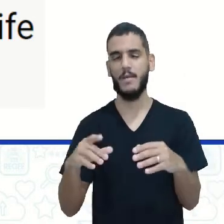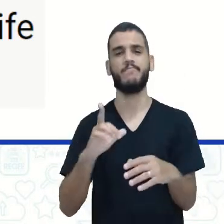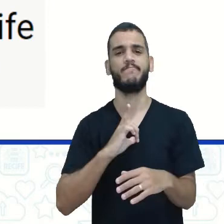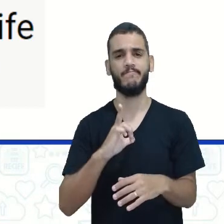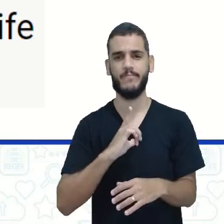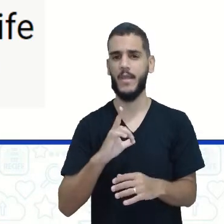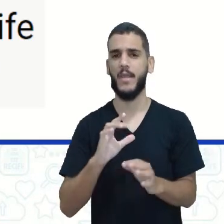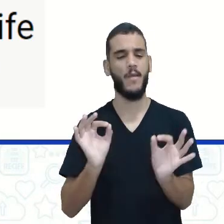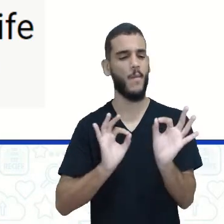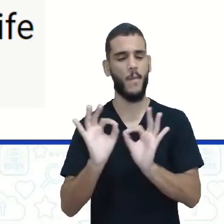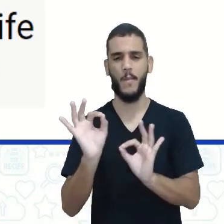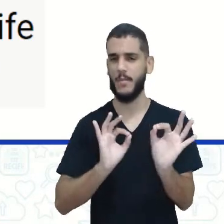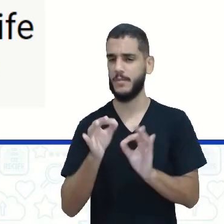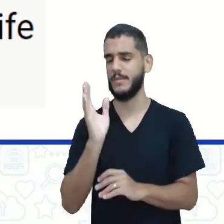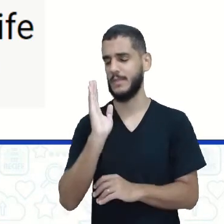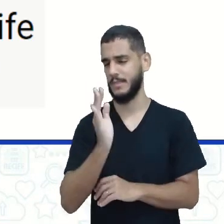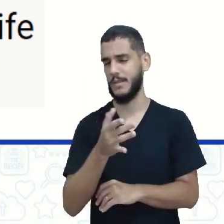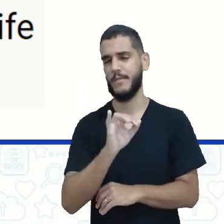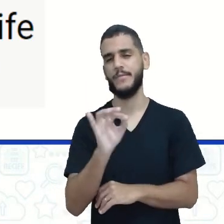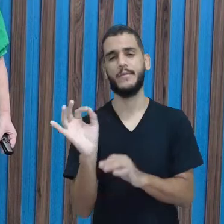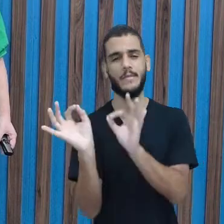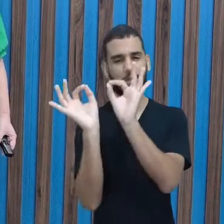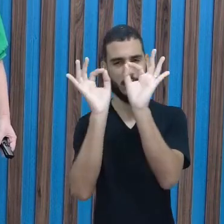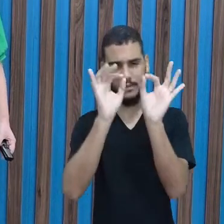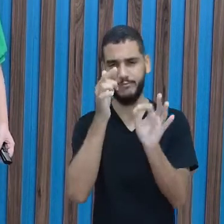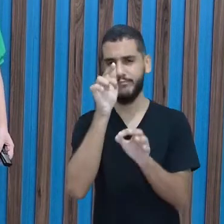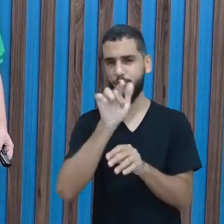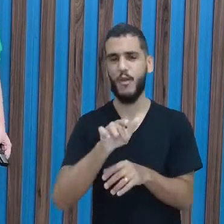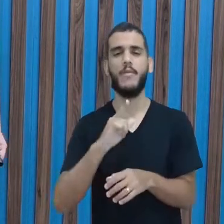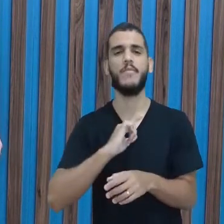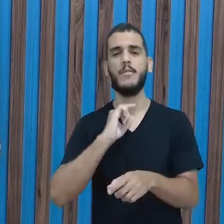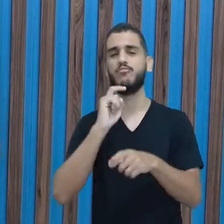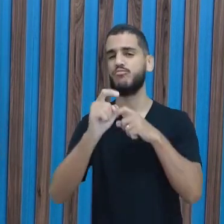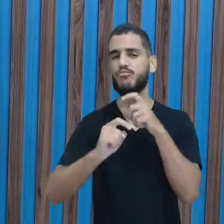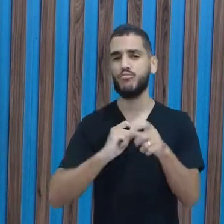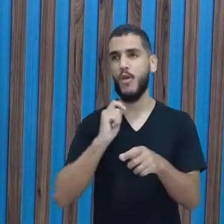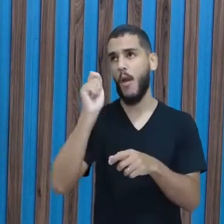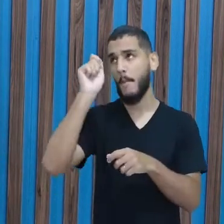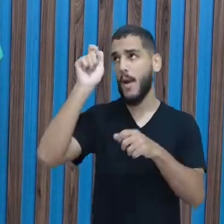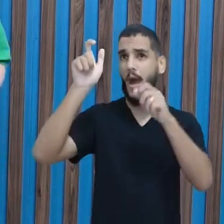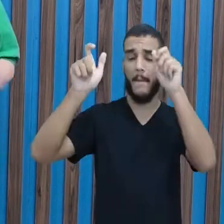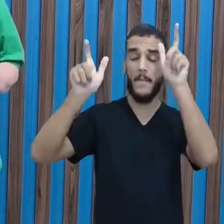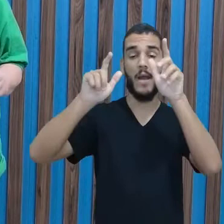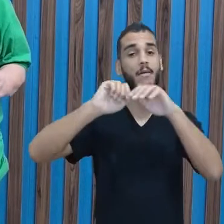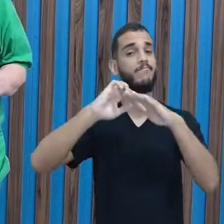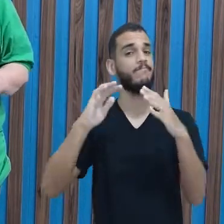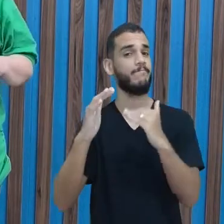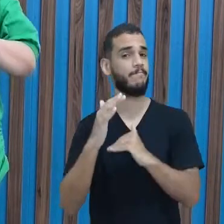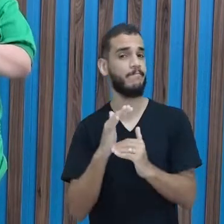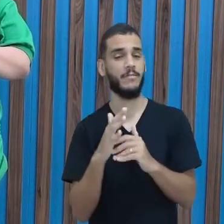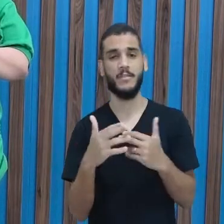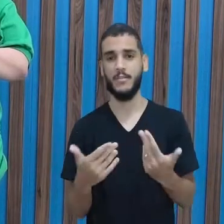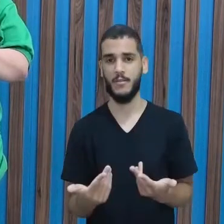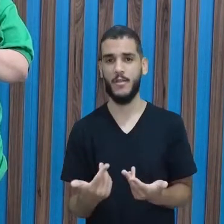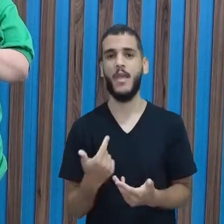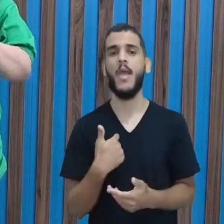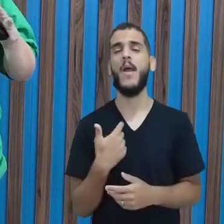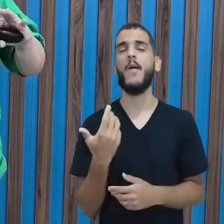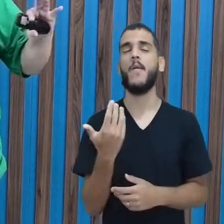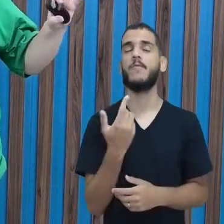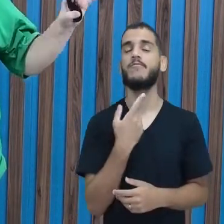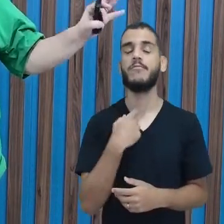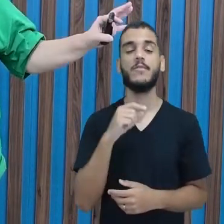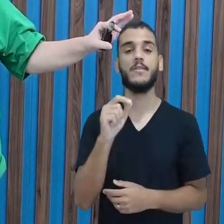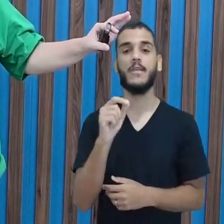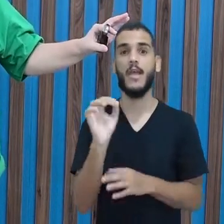vocês reverem, para vocês tirarem todas as suas dúvidas. Ah, eu queria assistir outra aula. Eu